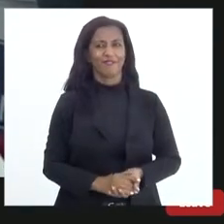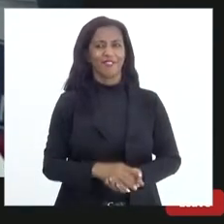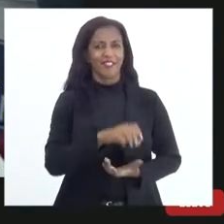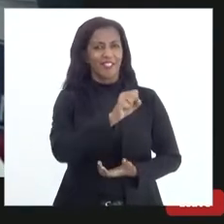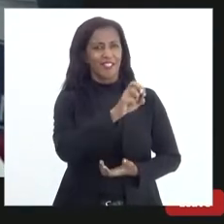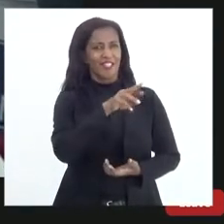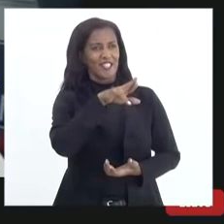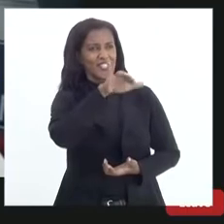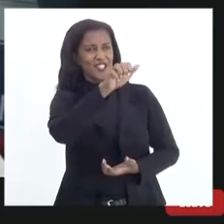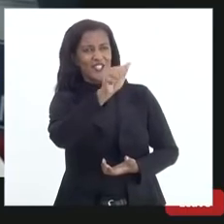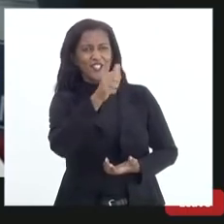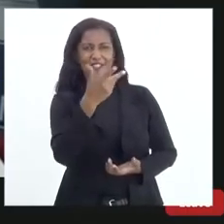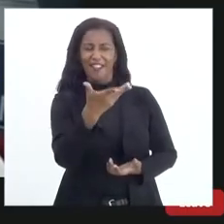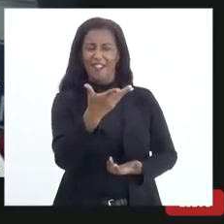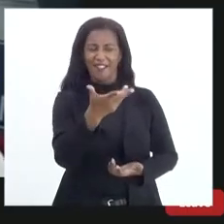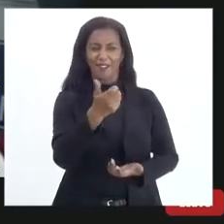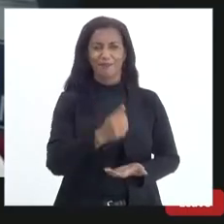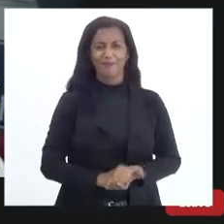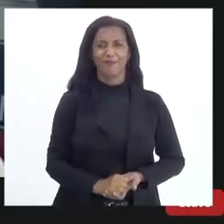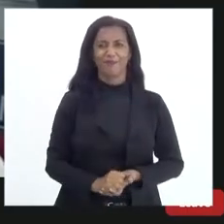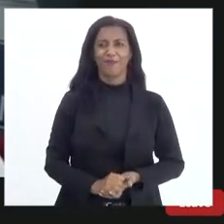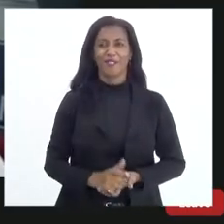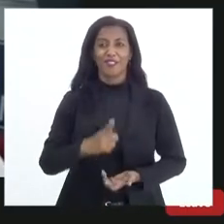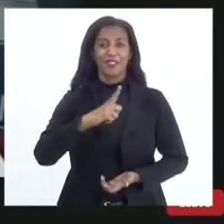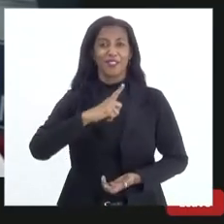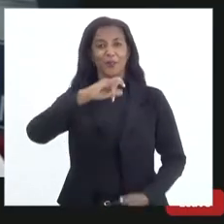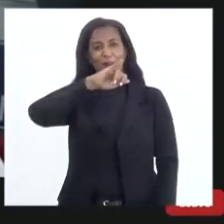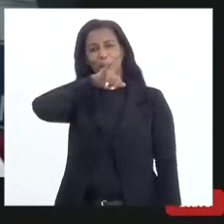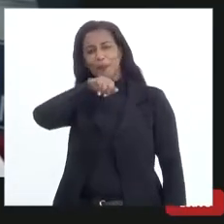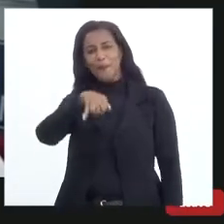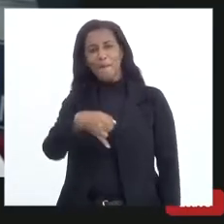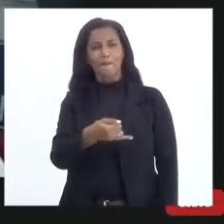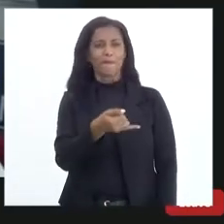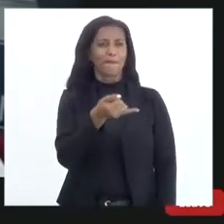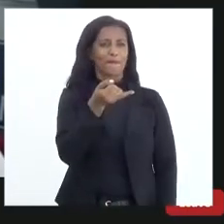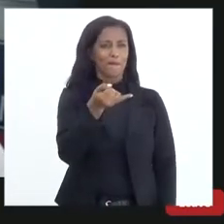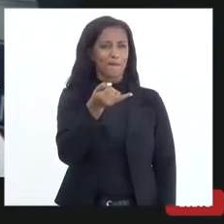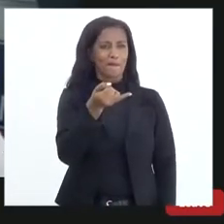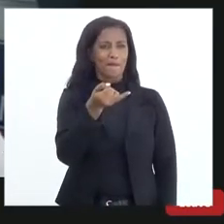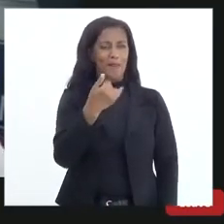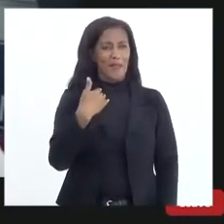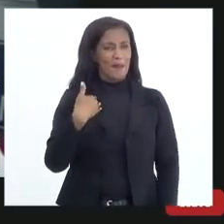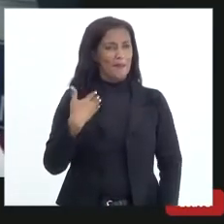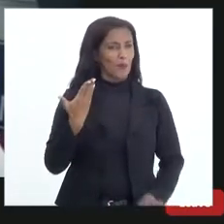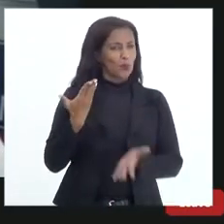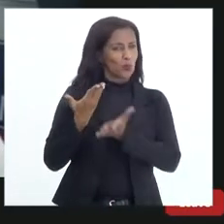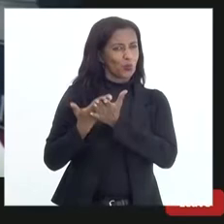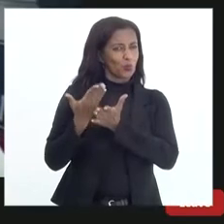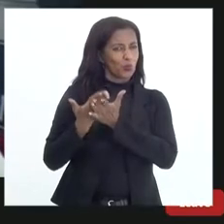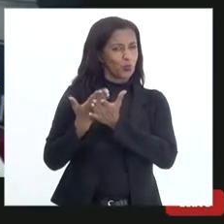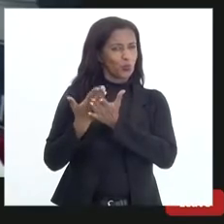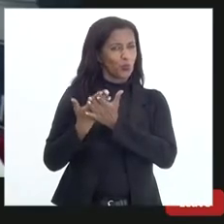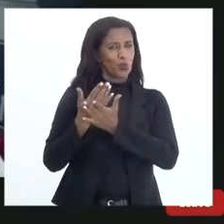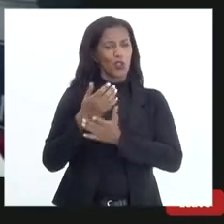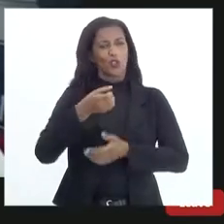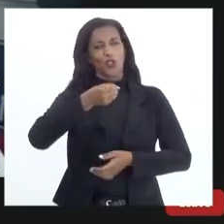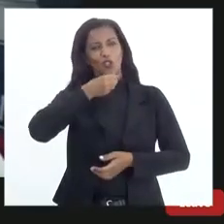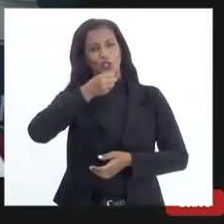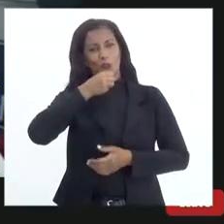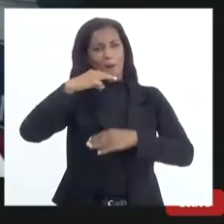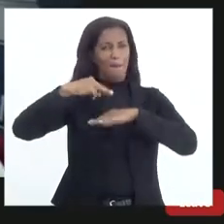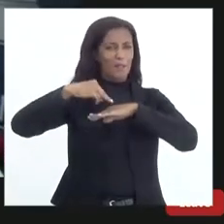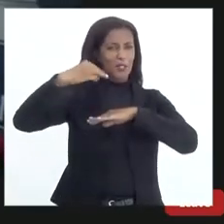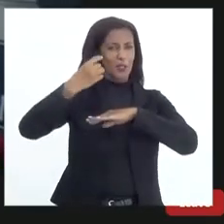Estela Guedes Caputo, que tive a oportunidade durante toda a minha graduação em jornalismo,